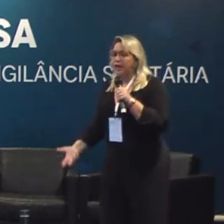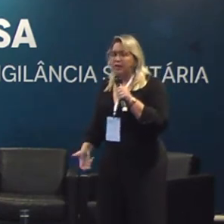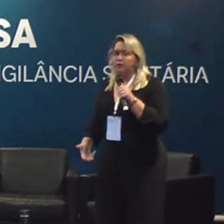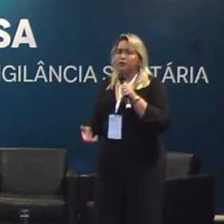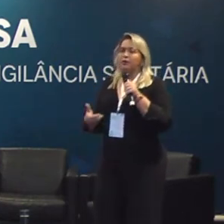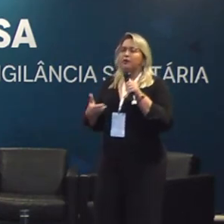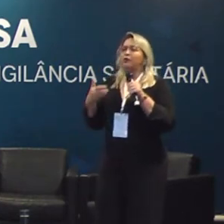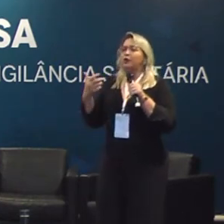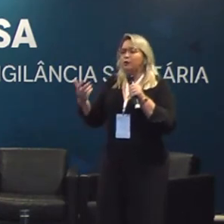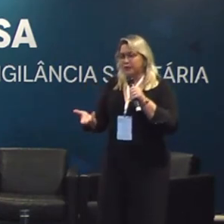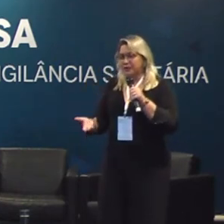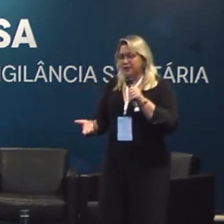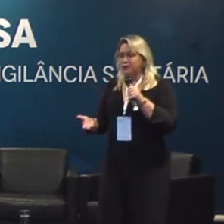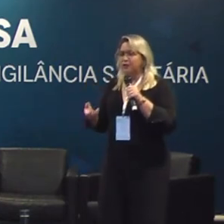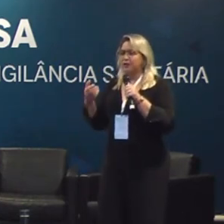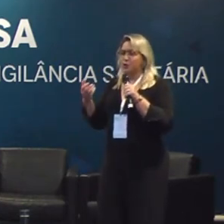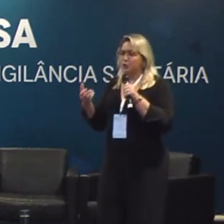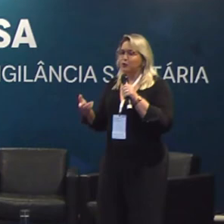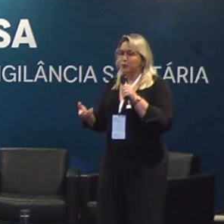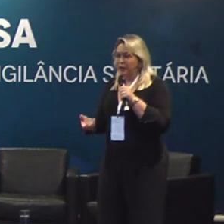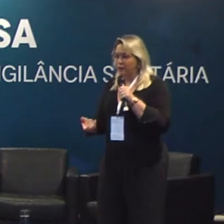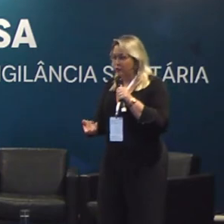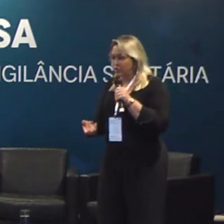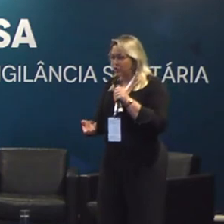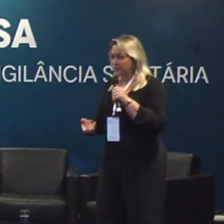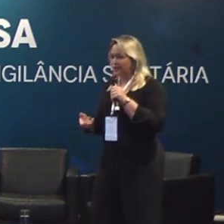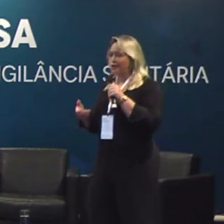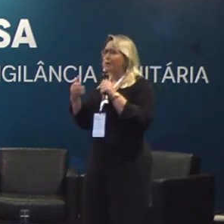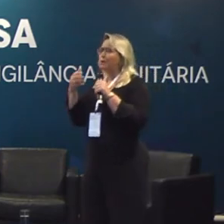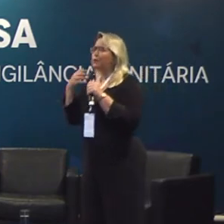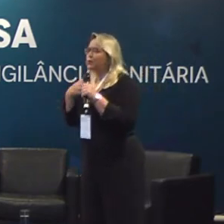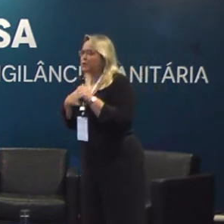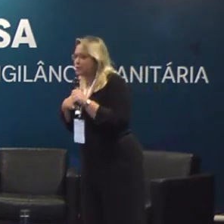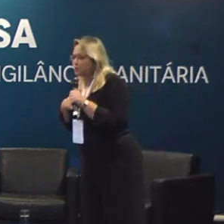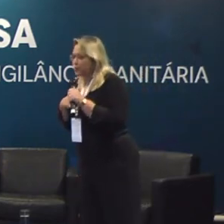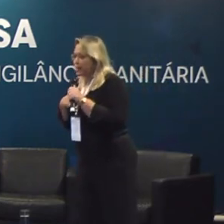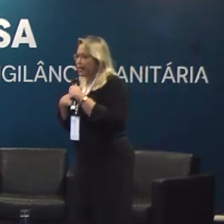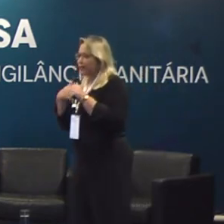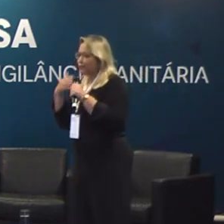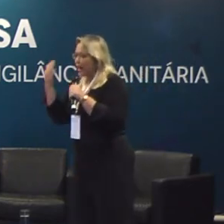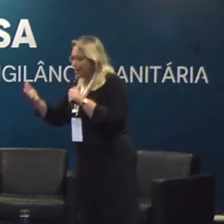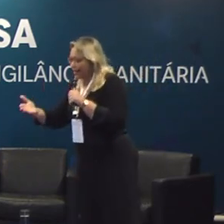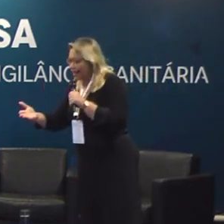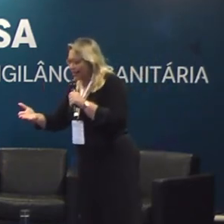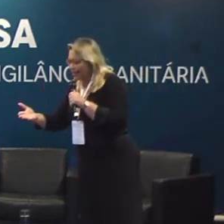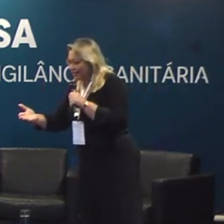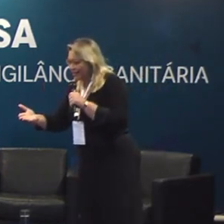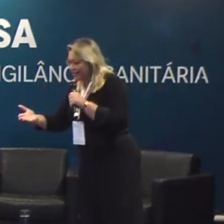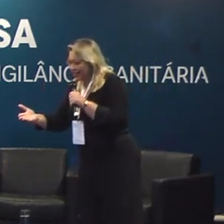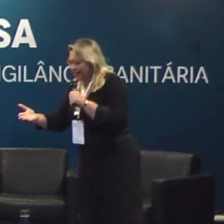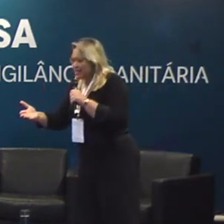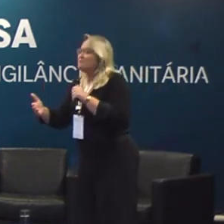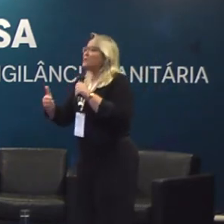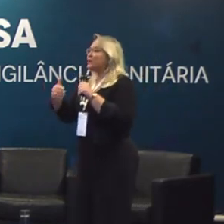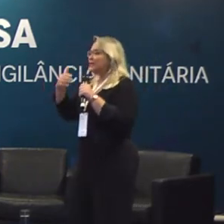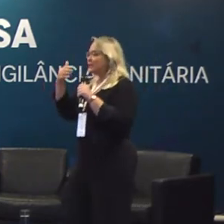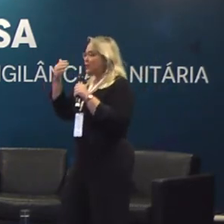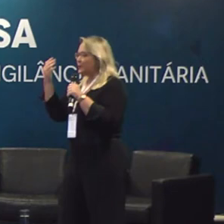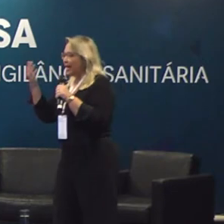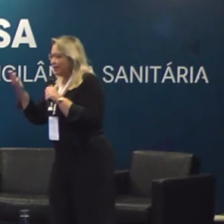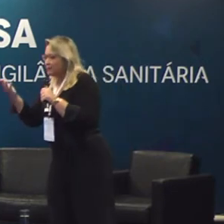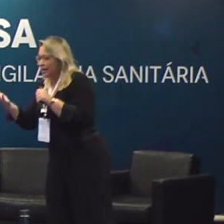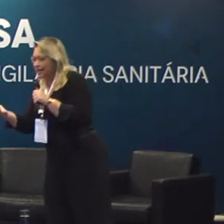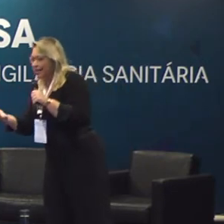moderno, foram vocês. Vocês foram os protagonistas. Então, muitíssimo obrigado, Bahia. Muitíssimo